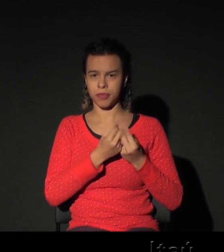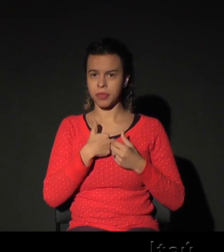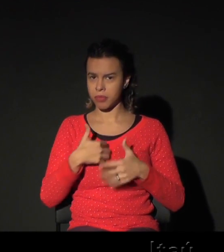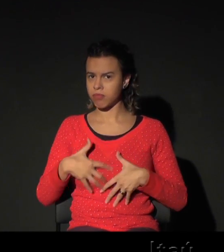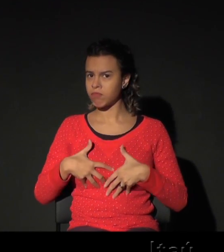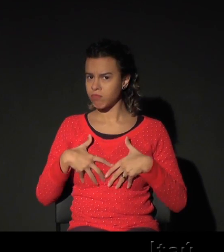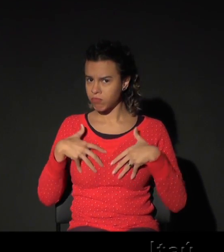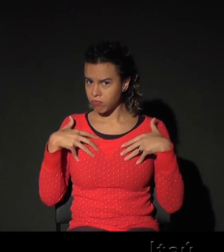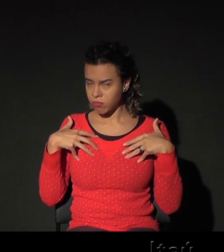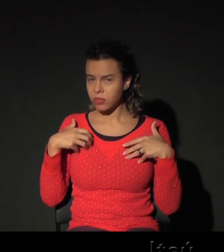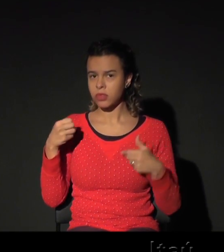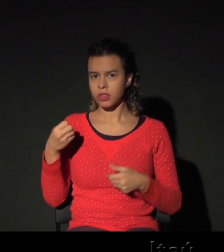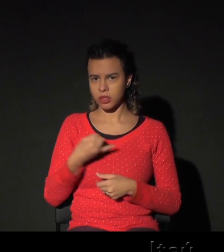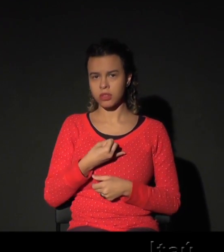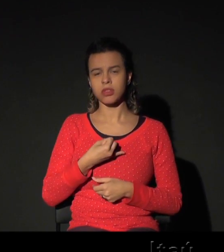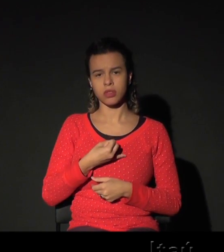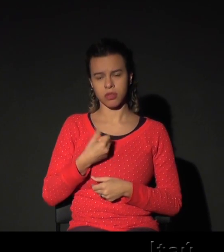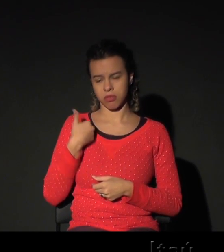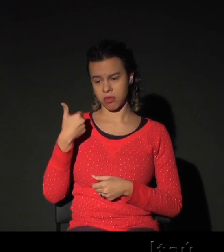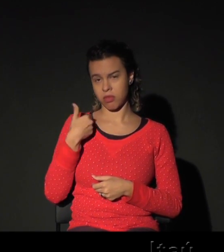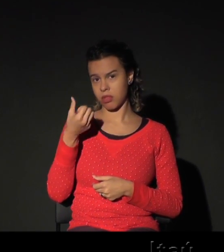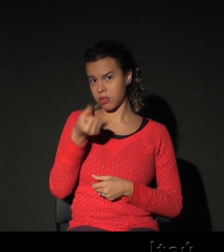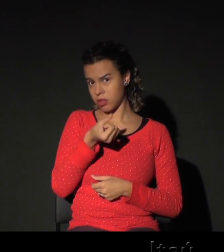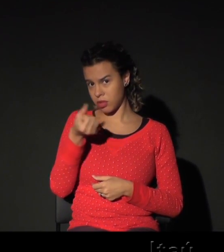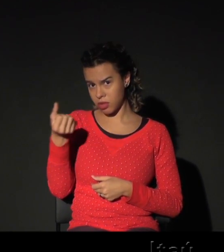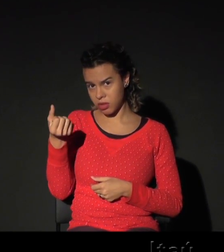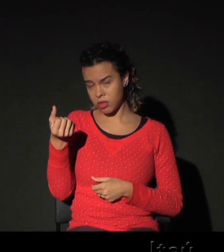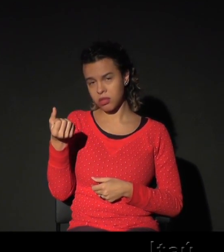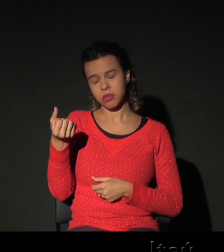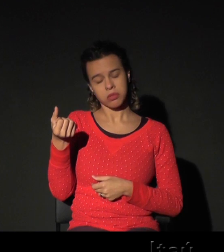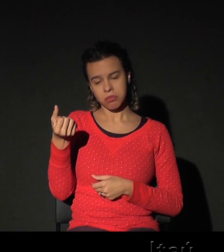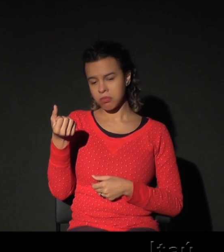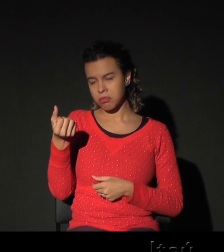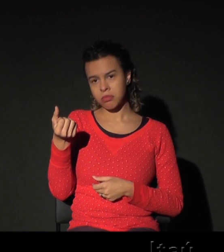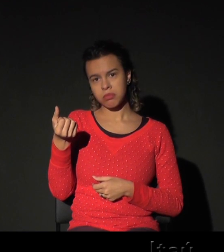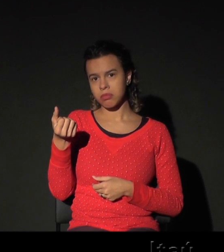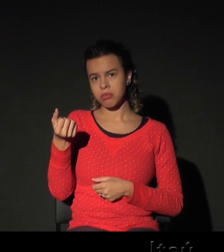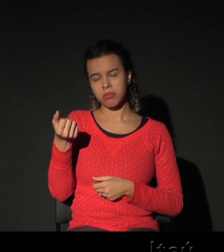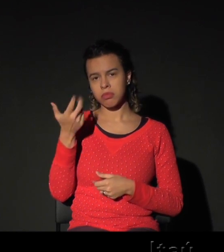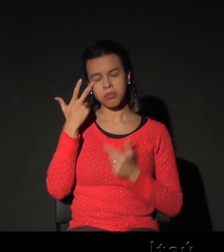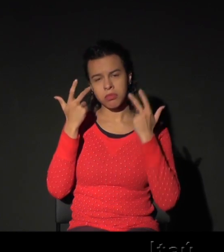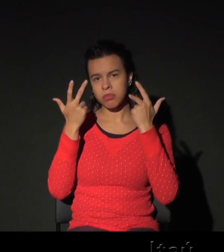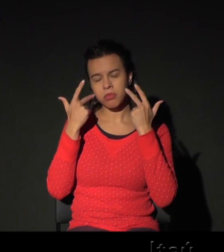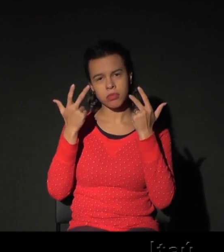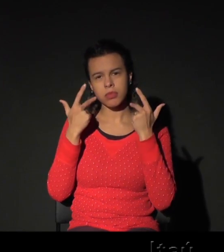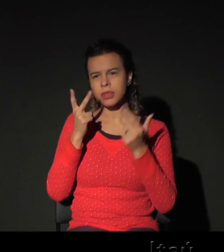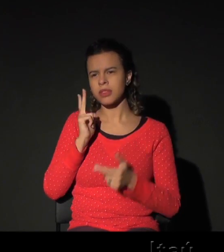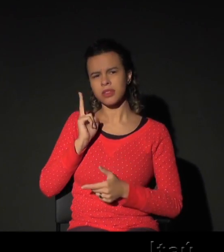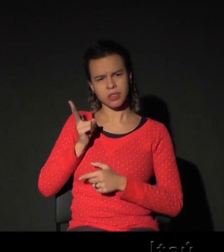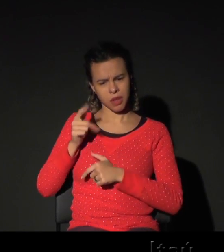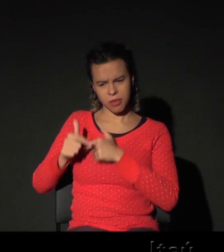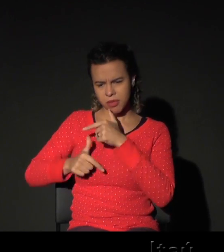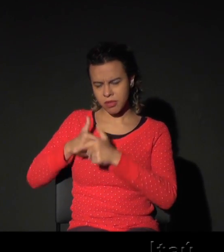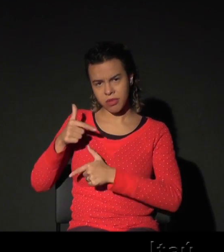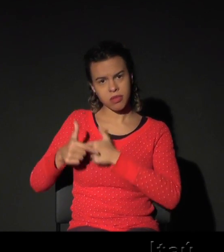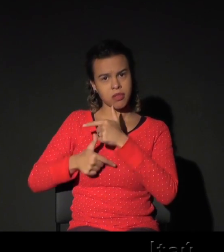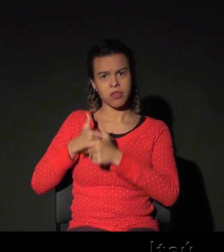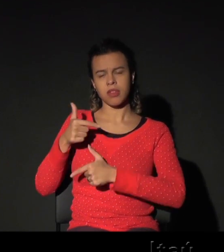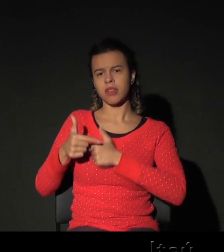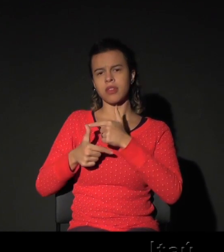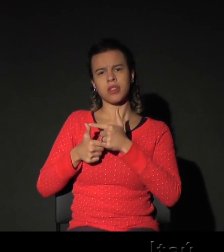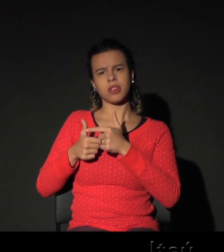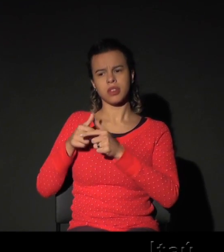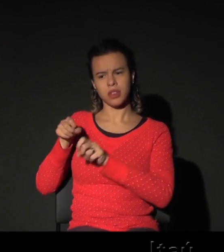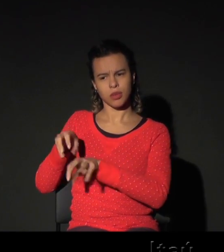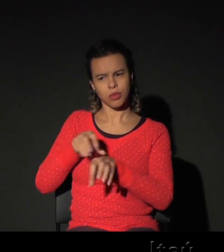tenho orgulho não tenho 66 anos né Eh Sempre trabalhei na